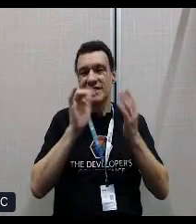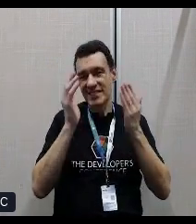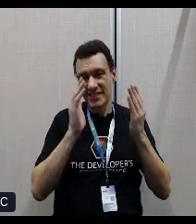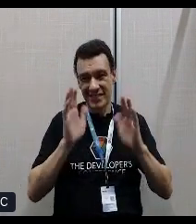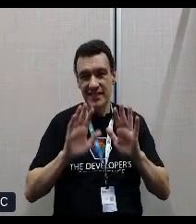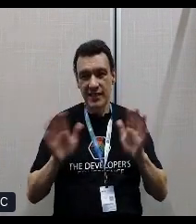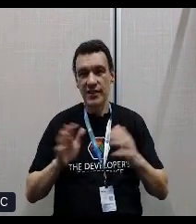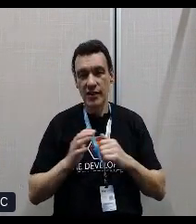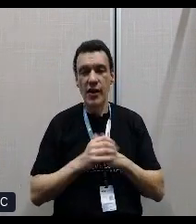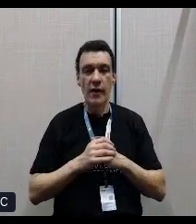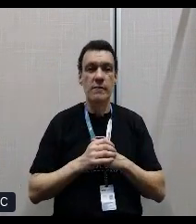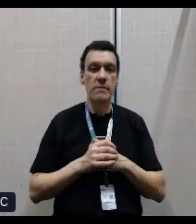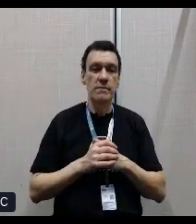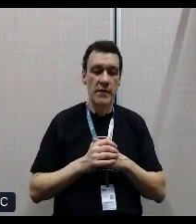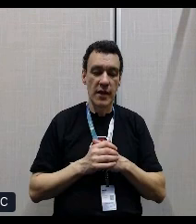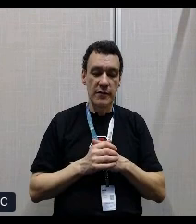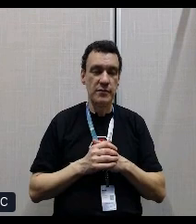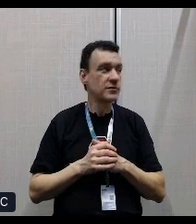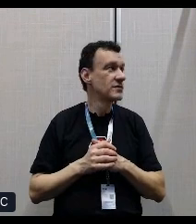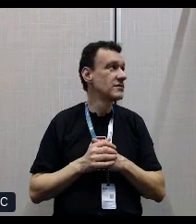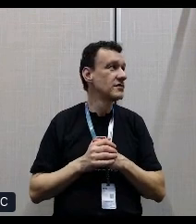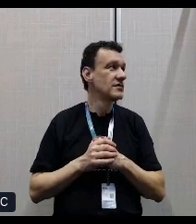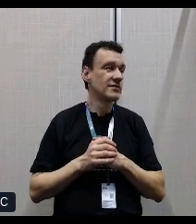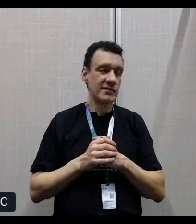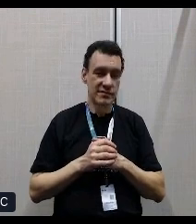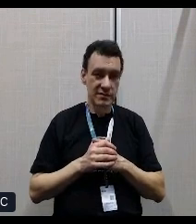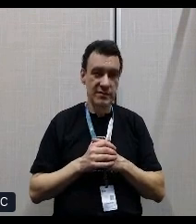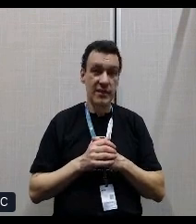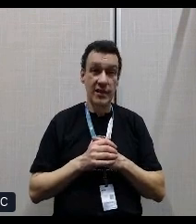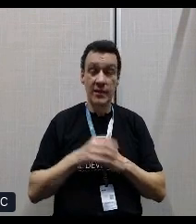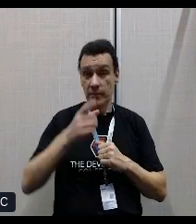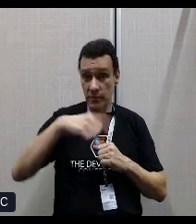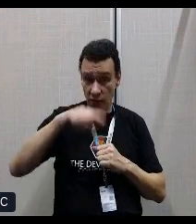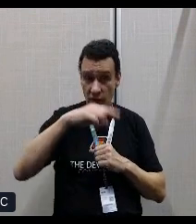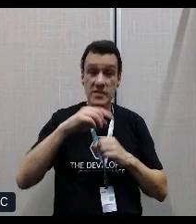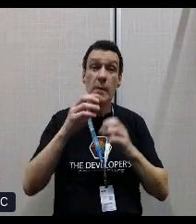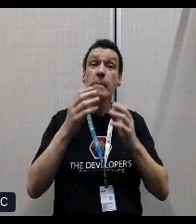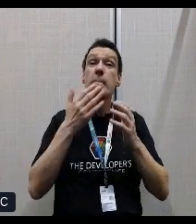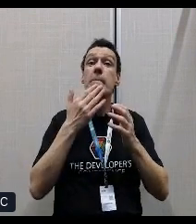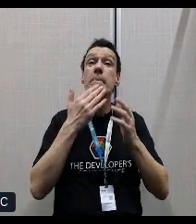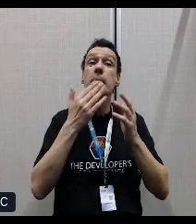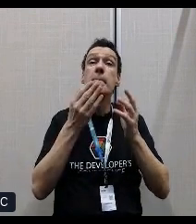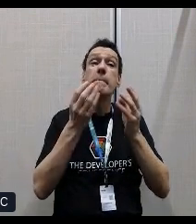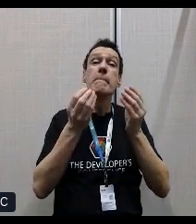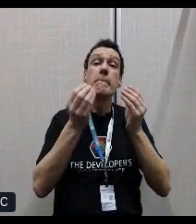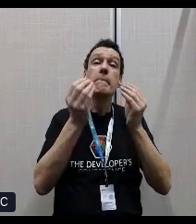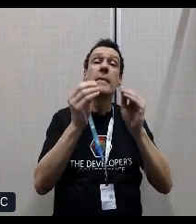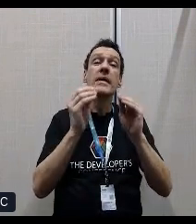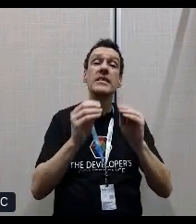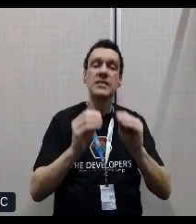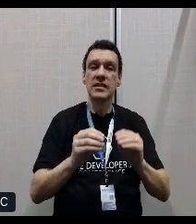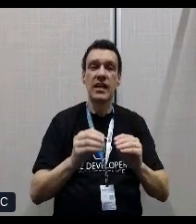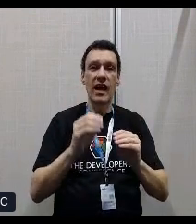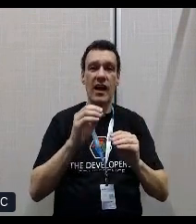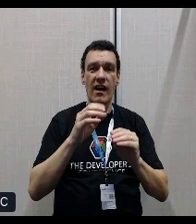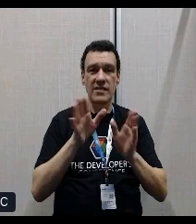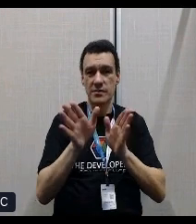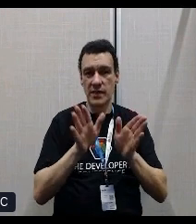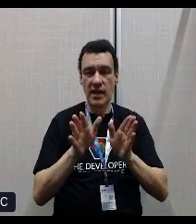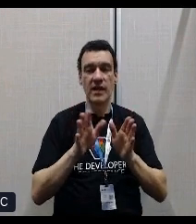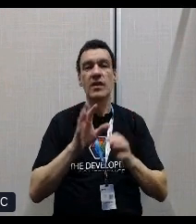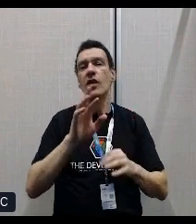sobre falar, implementar acessibilidade, a gente não está pedindo para você ser uma pessoa bacana, para você